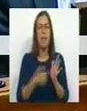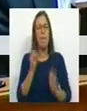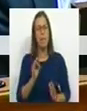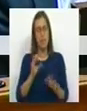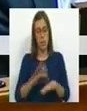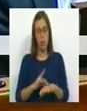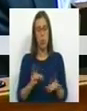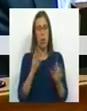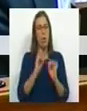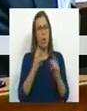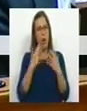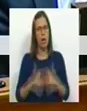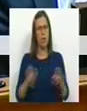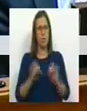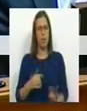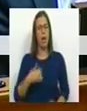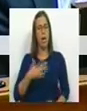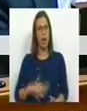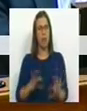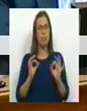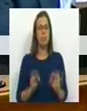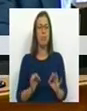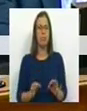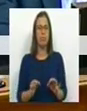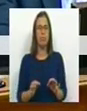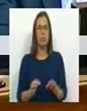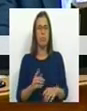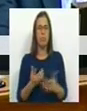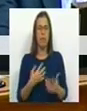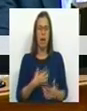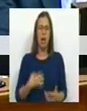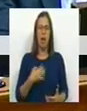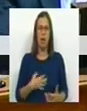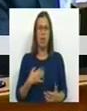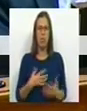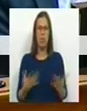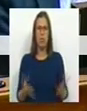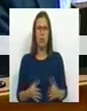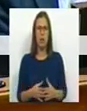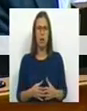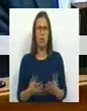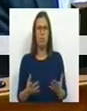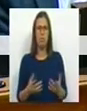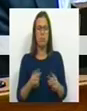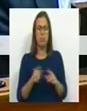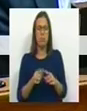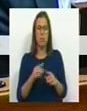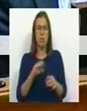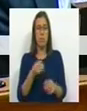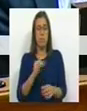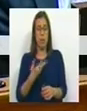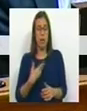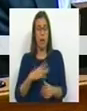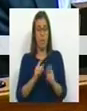necessita. Não há dúvida. Queremos muito que ele chegue, porque é uma hora de angústia. E, portanto, os sociais-democratas querem que